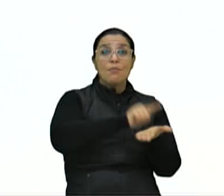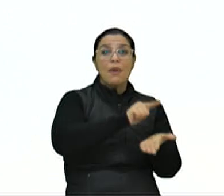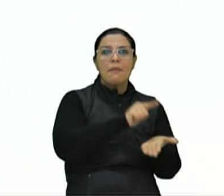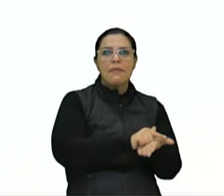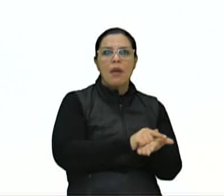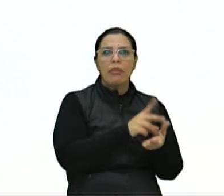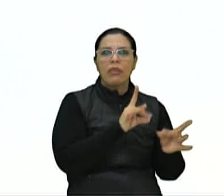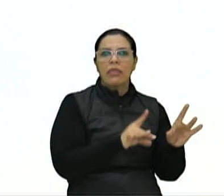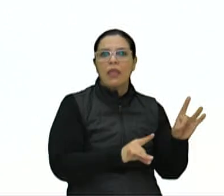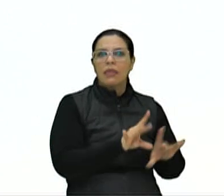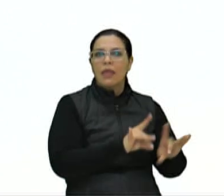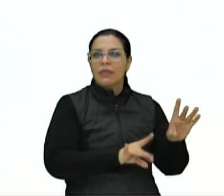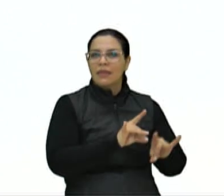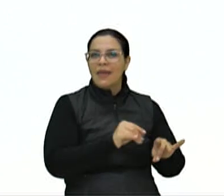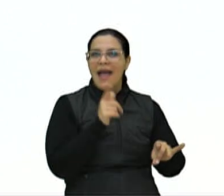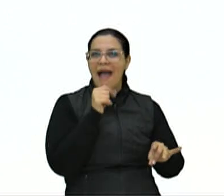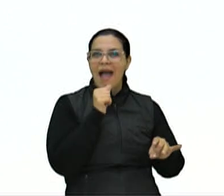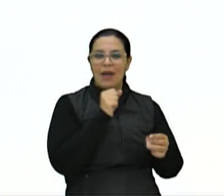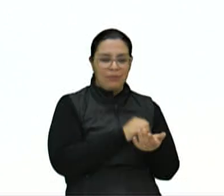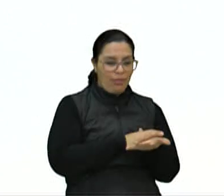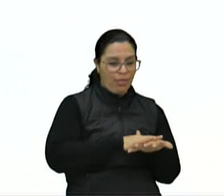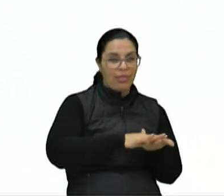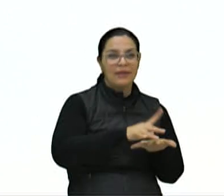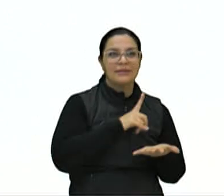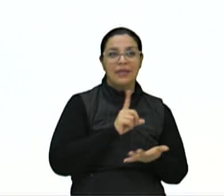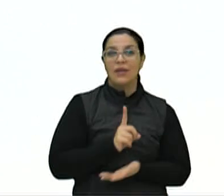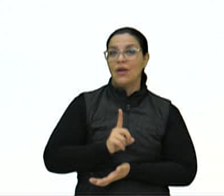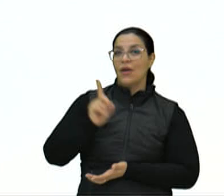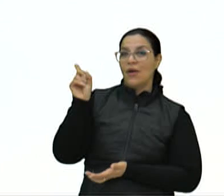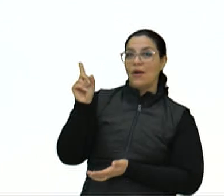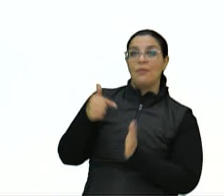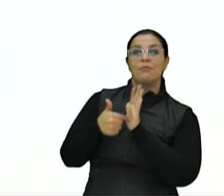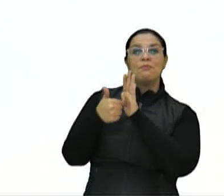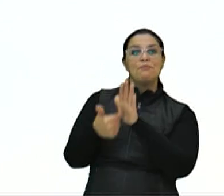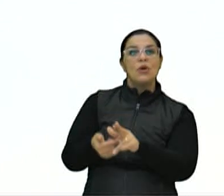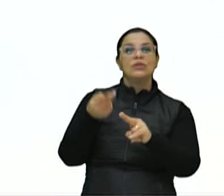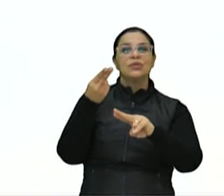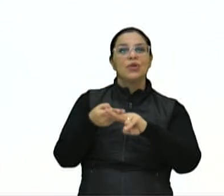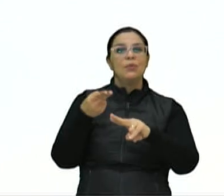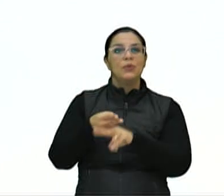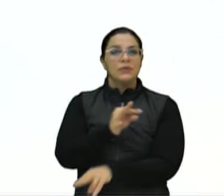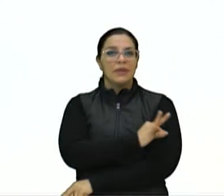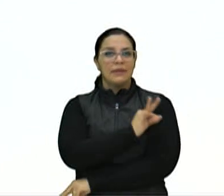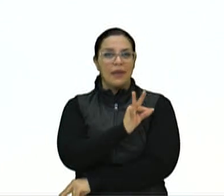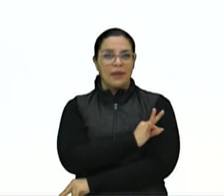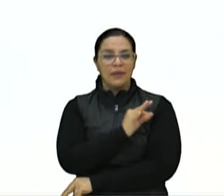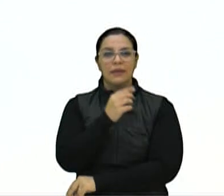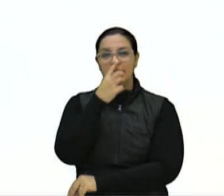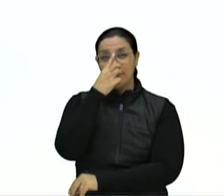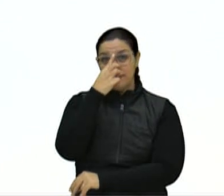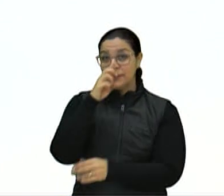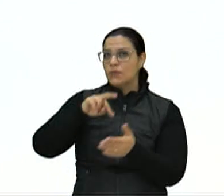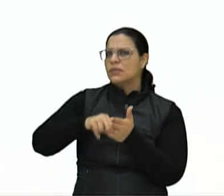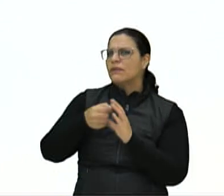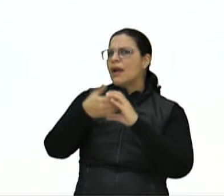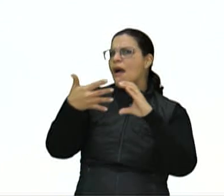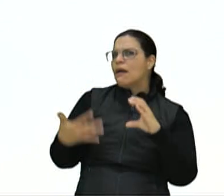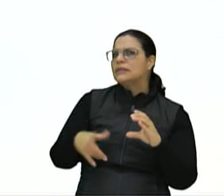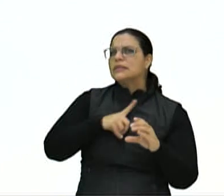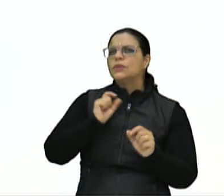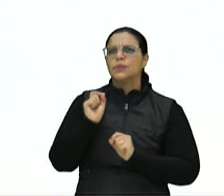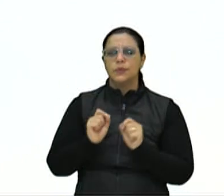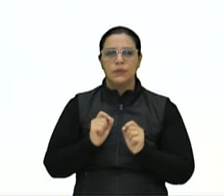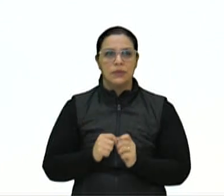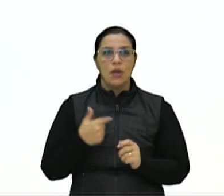molhado. E aí do lado direito vocês também têm uma imagem que mostra o uso dessa técnica. Quais as